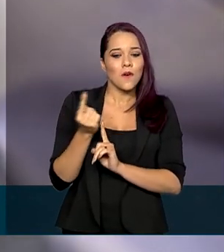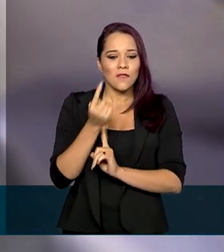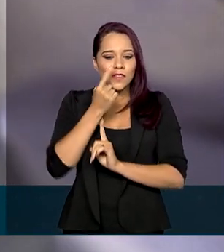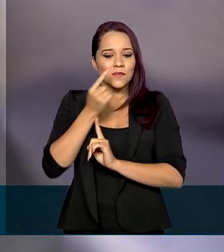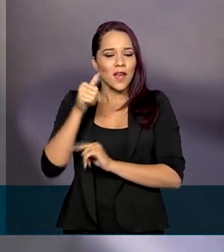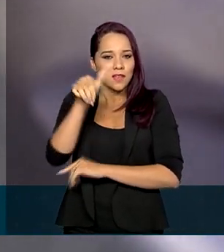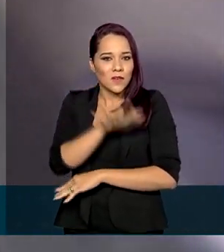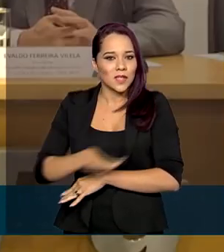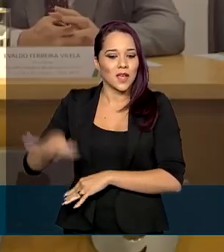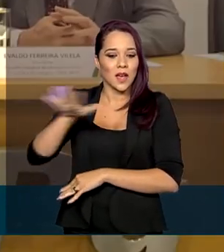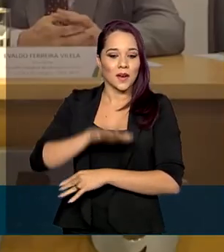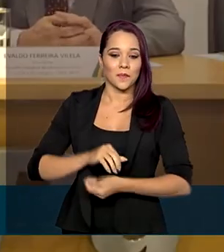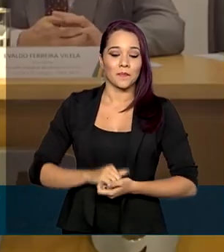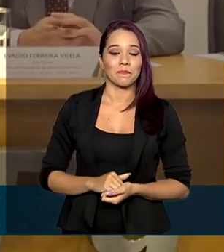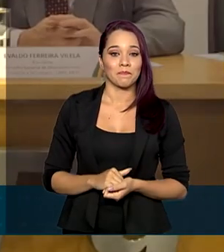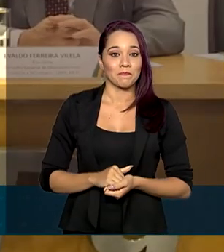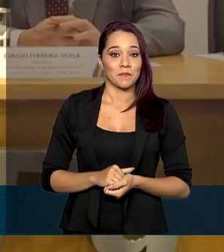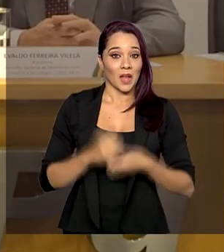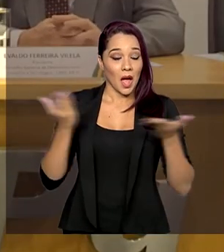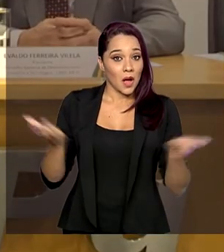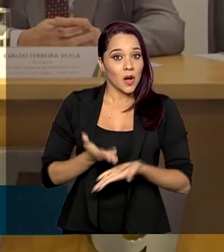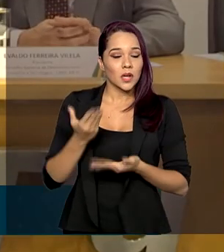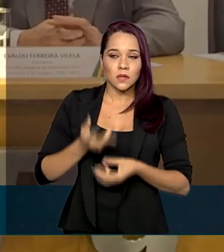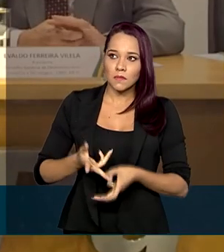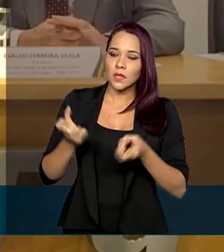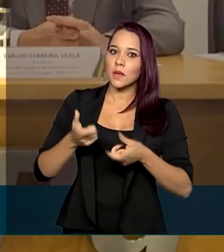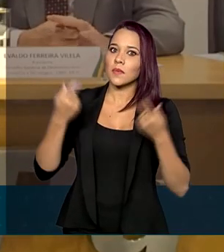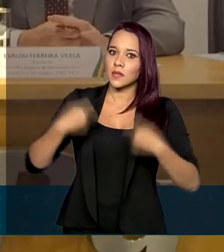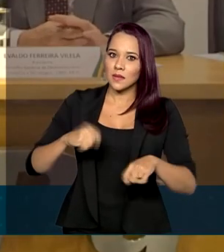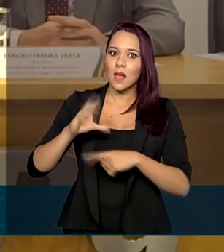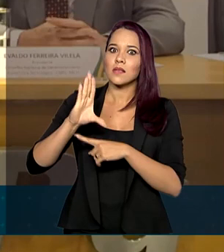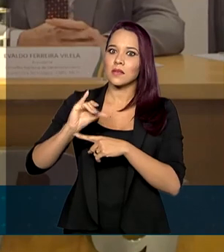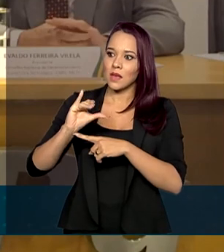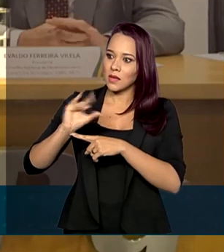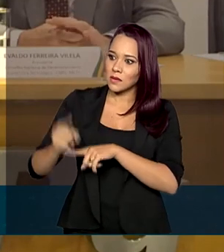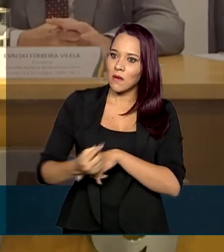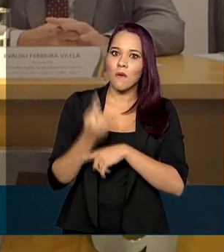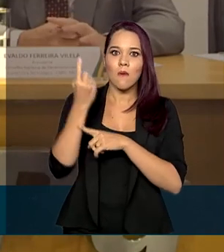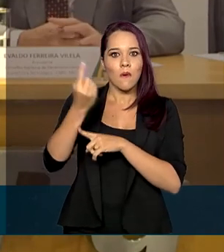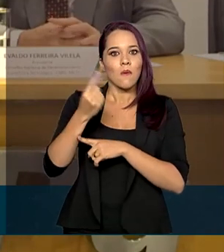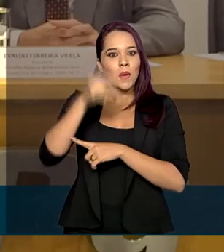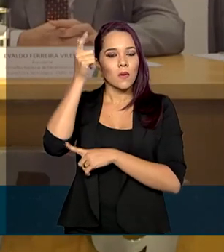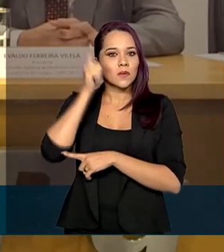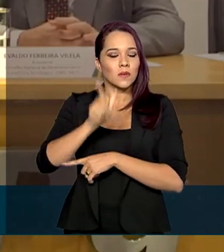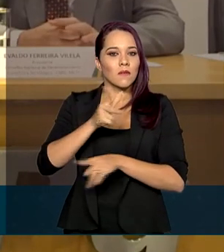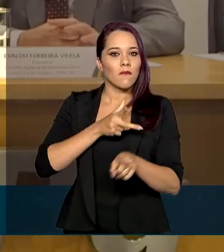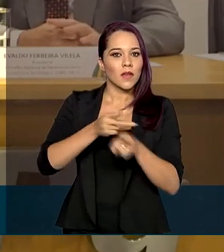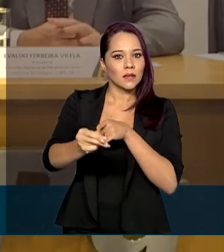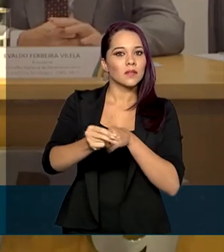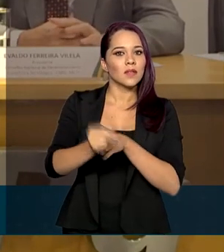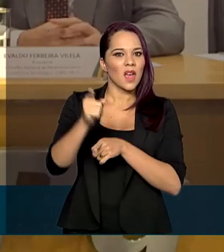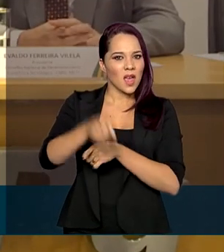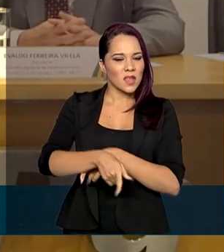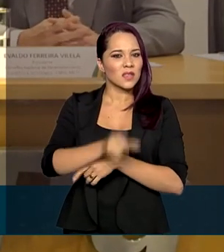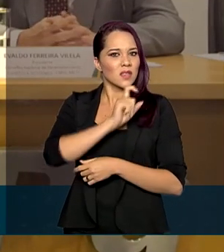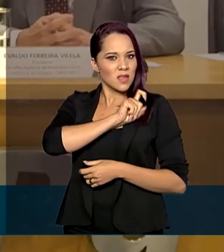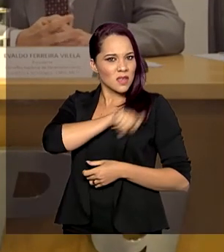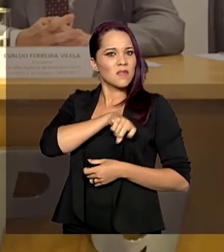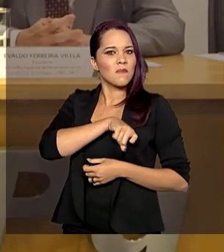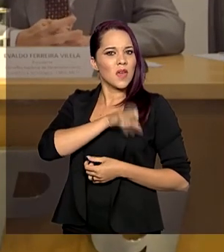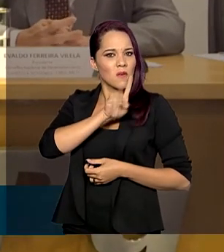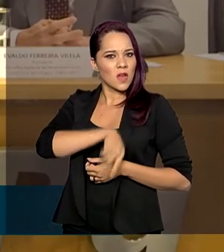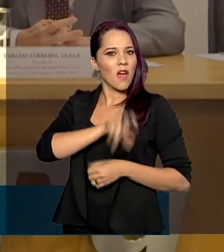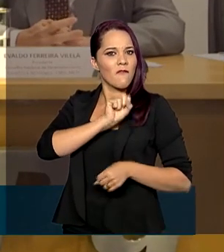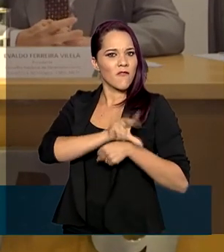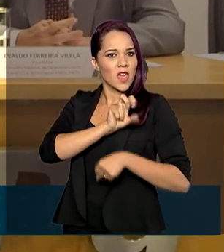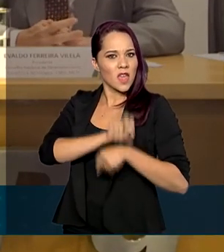esse universo. Agora a gente vê a necessidade da ciência como a única arma para poder vencer esse inimigo, que é o